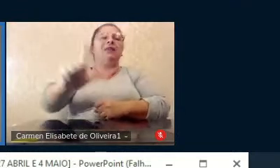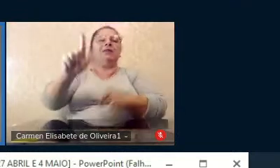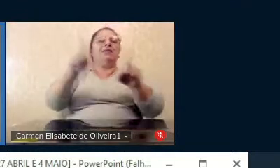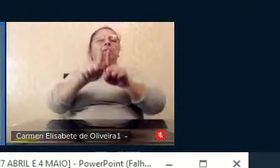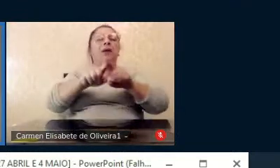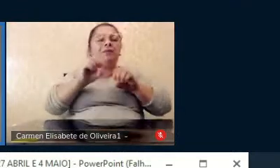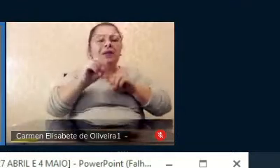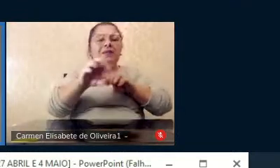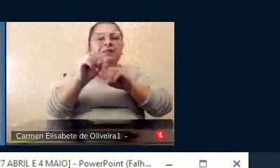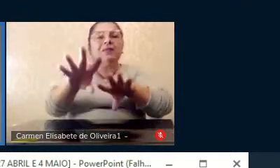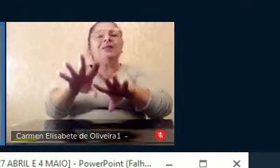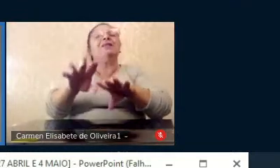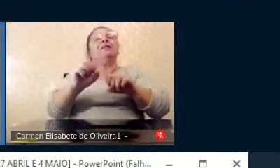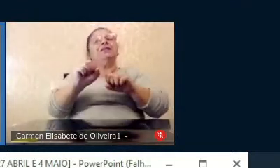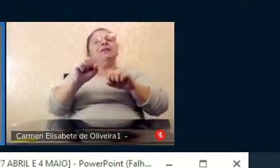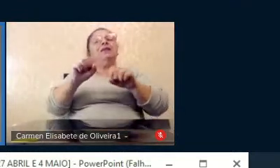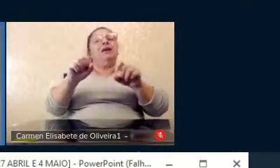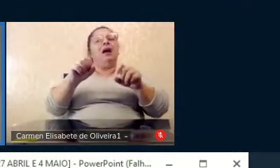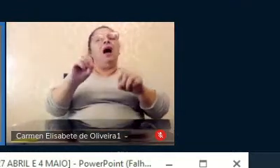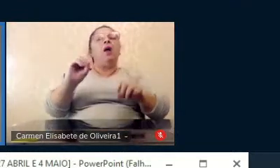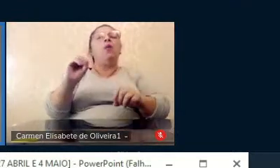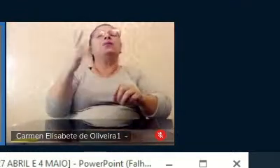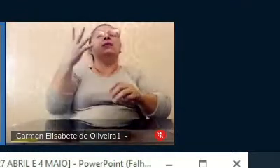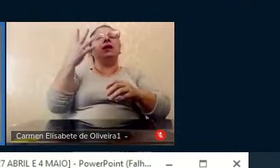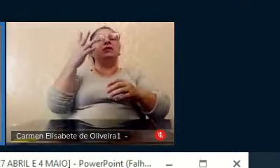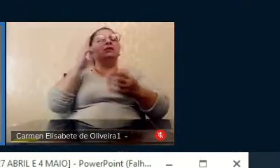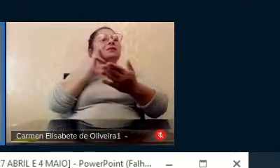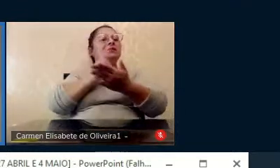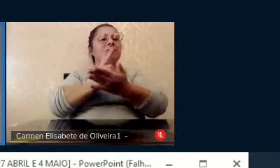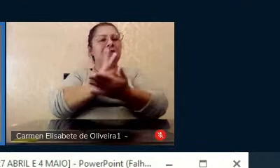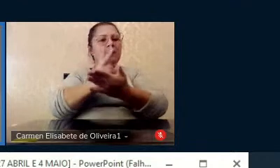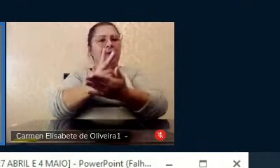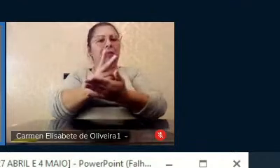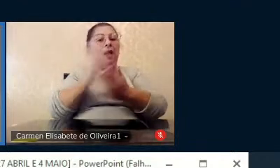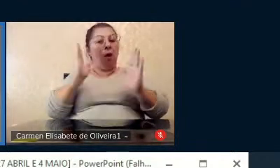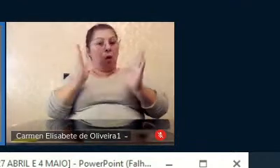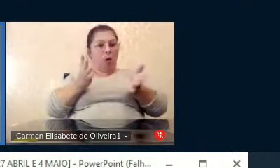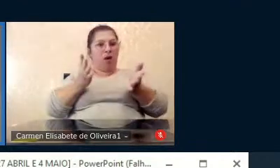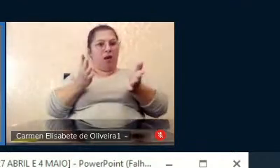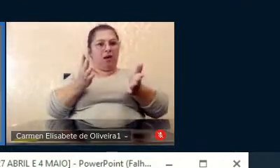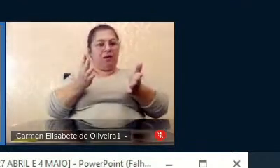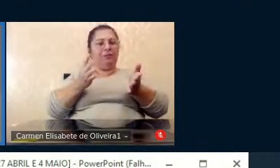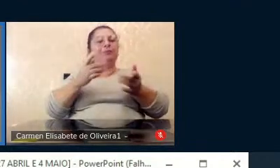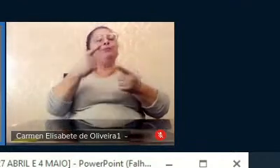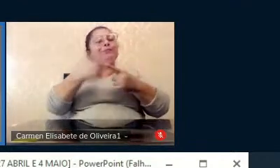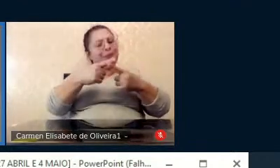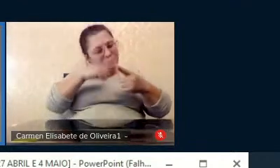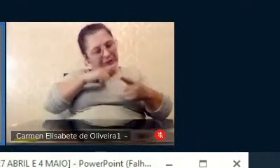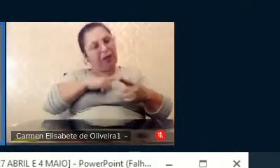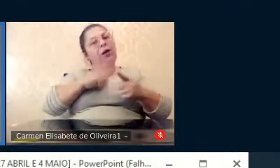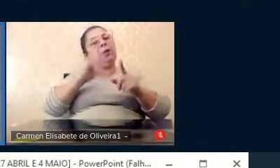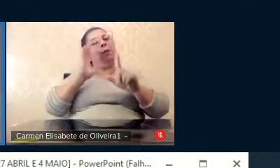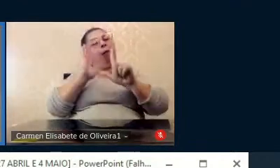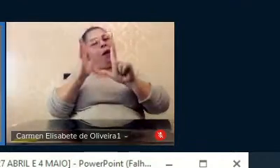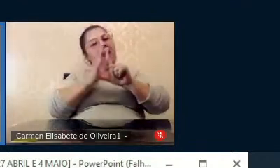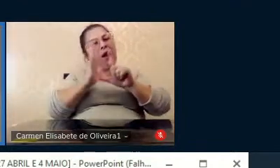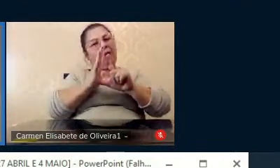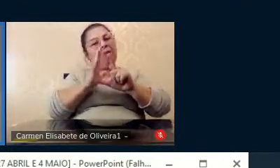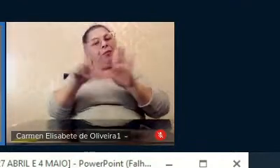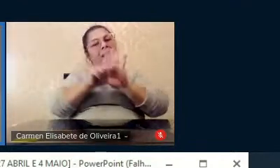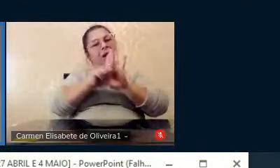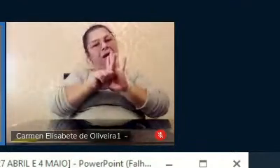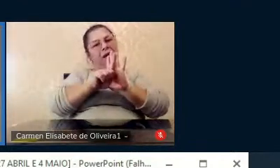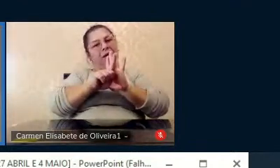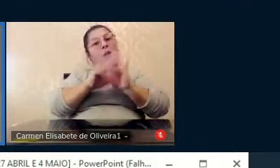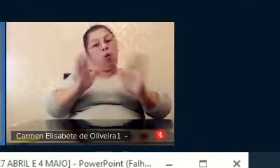educacionais e até literárias, elas acontecem todas ultimamente porque nós temos uma lei de Libras. E para reforçar